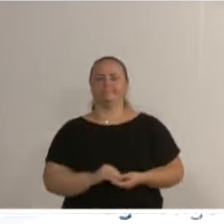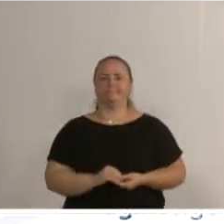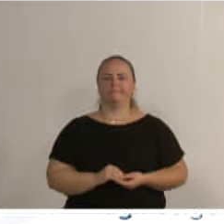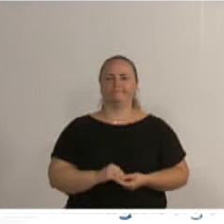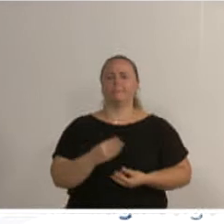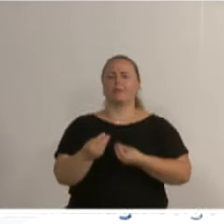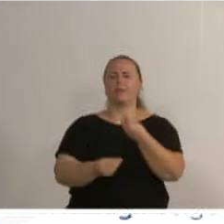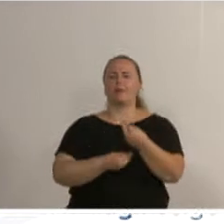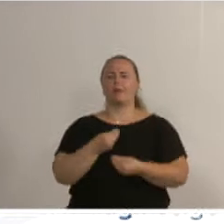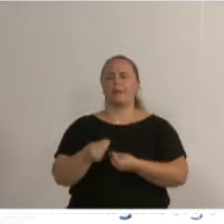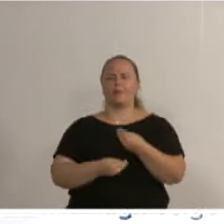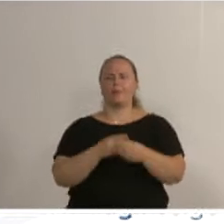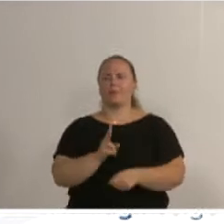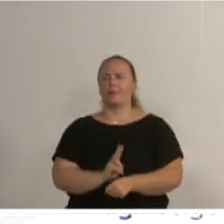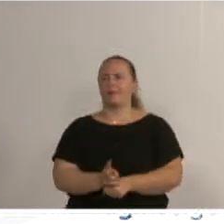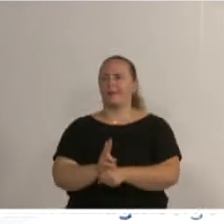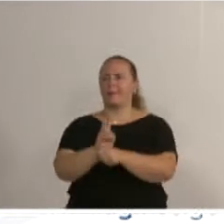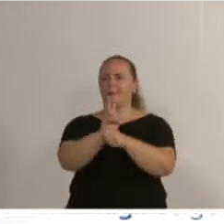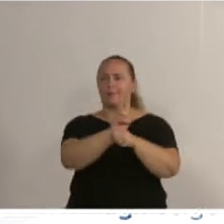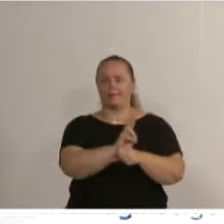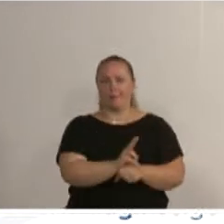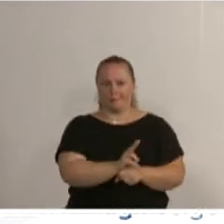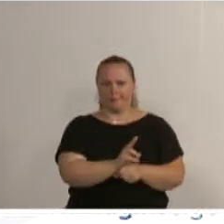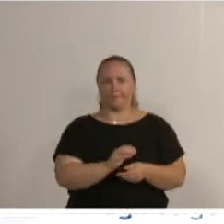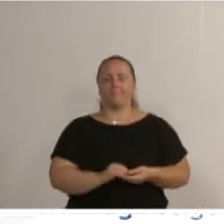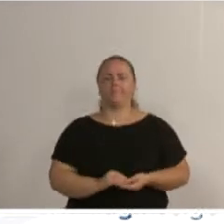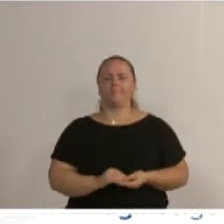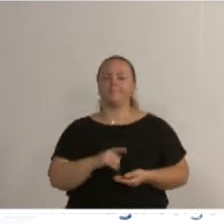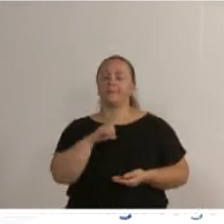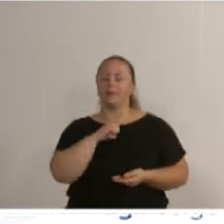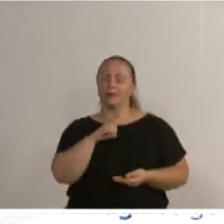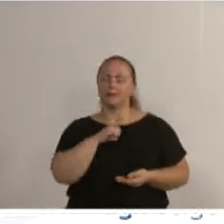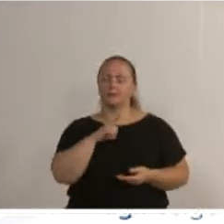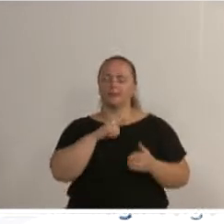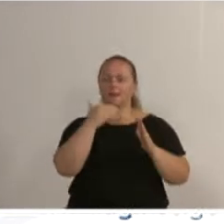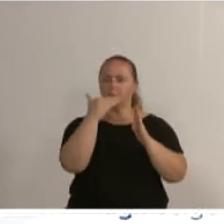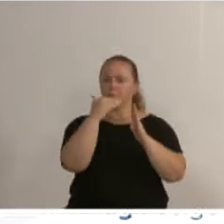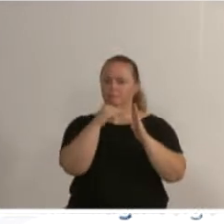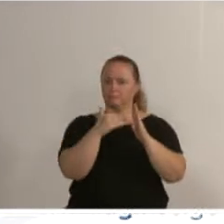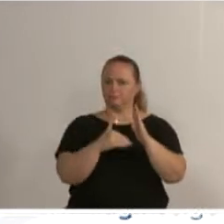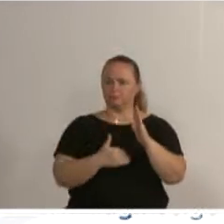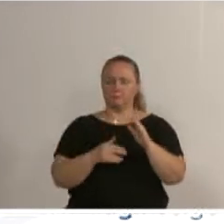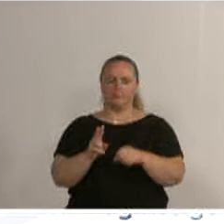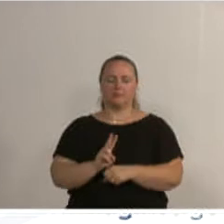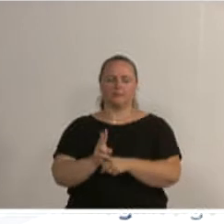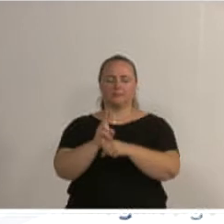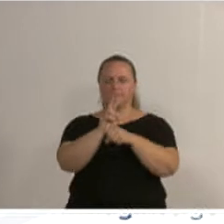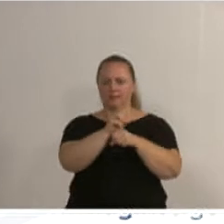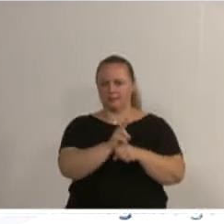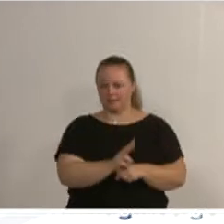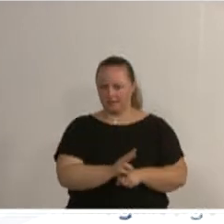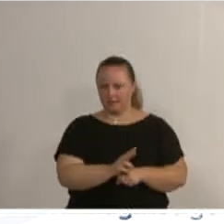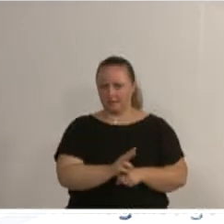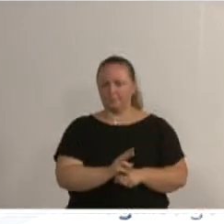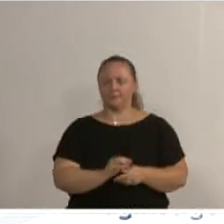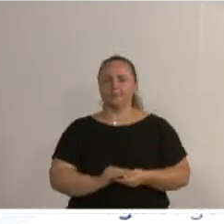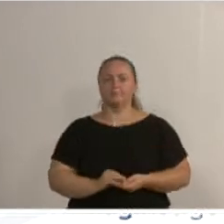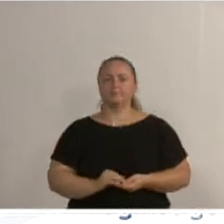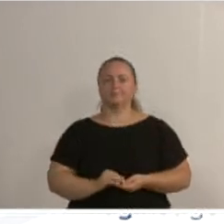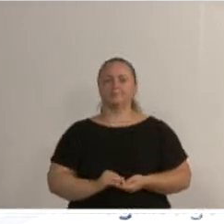faz fiscalização? A gente fiscaliza, faz programações de fiscalização, faz